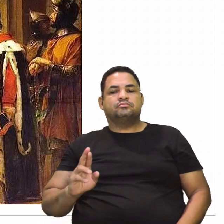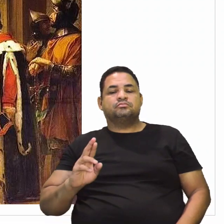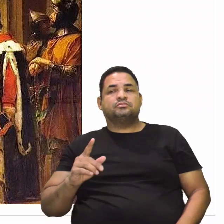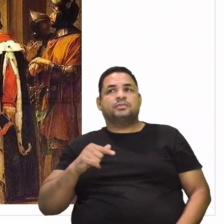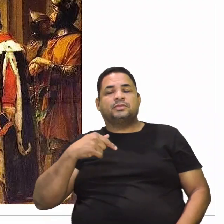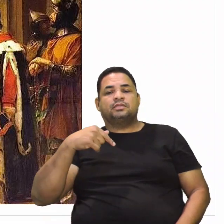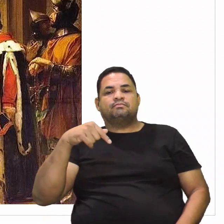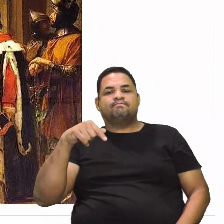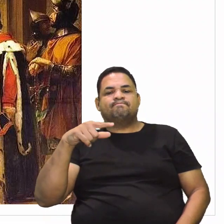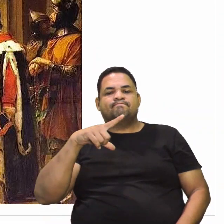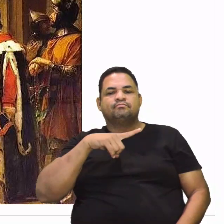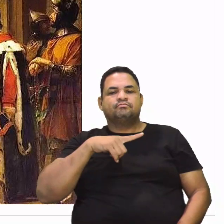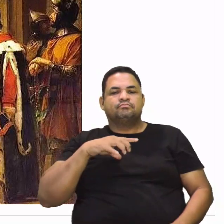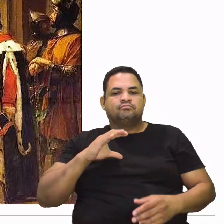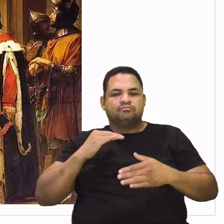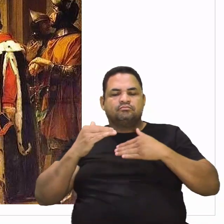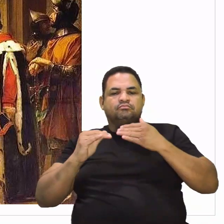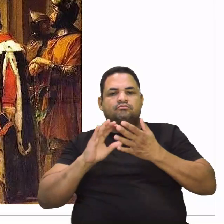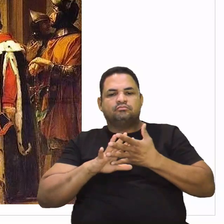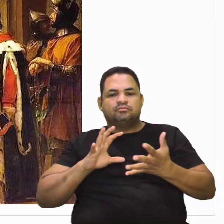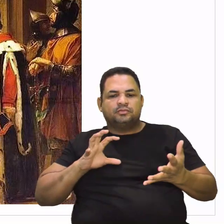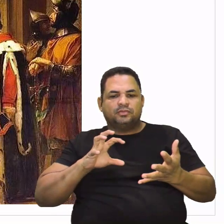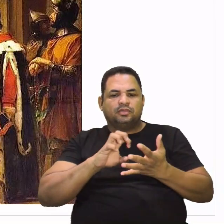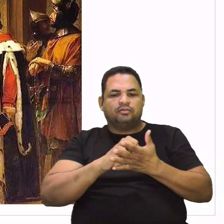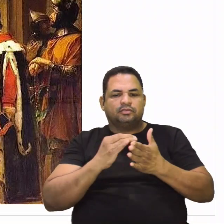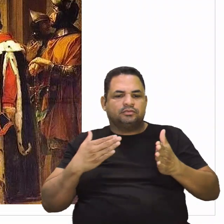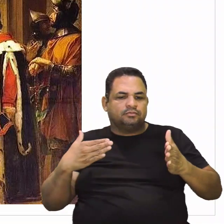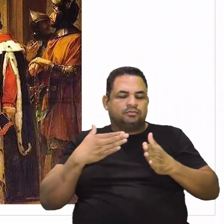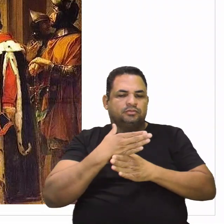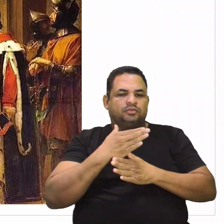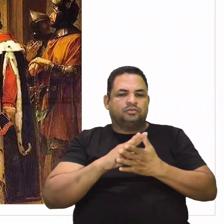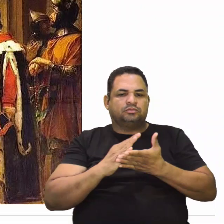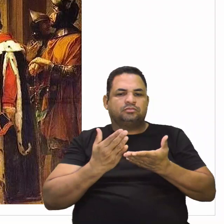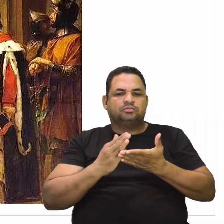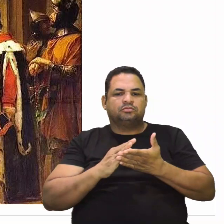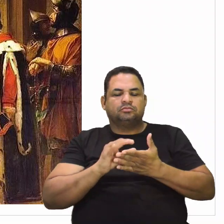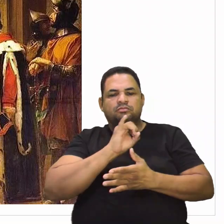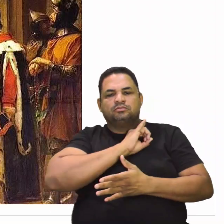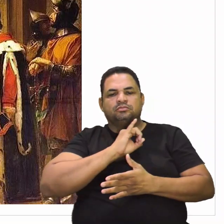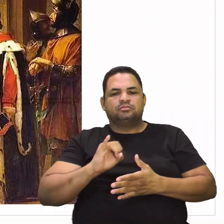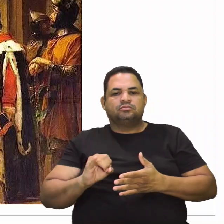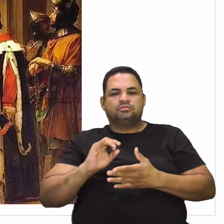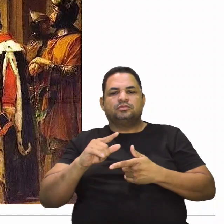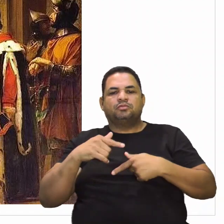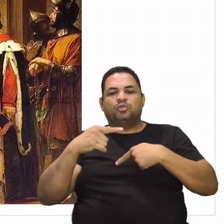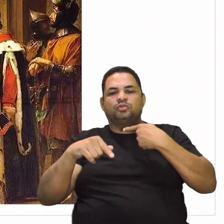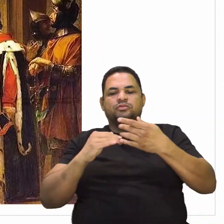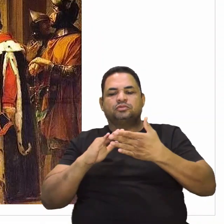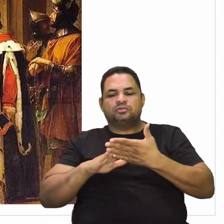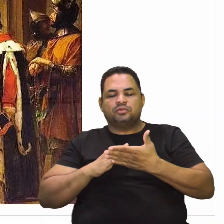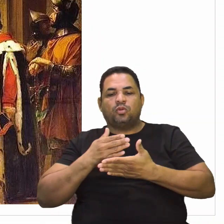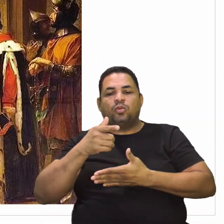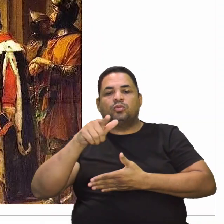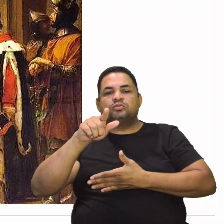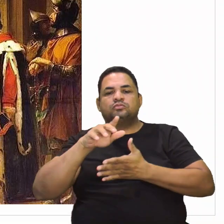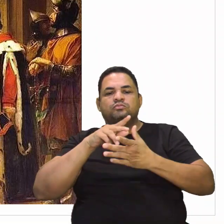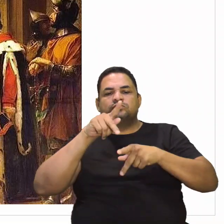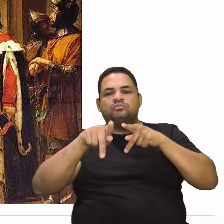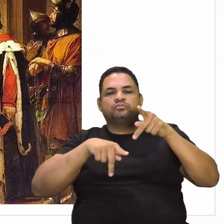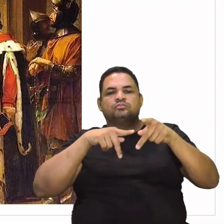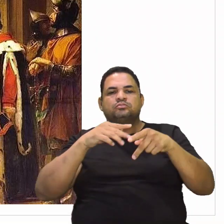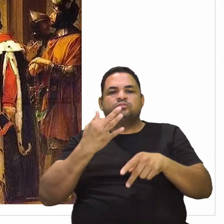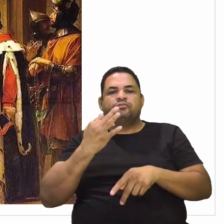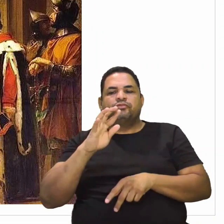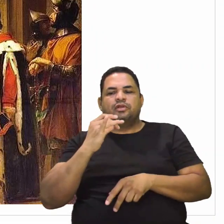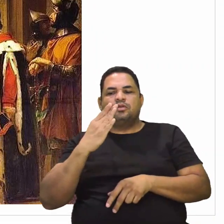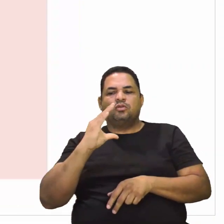que teve esse avanço para o Império Romano, e agora partimos para o povo franco, ou os